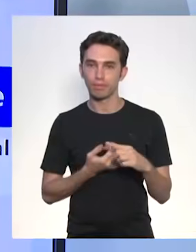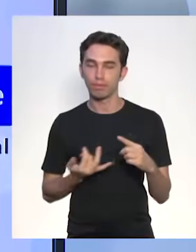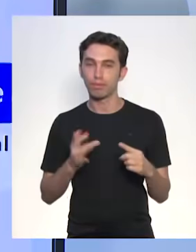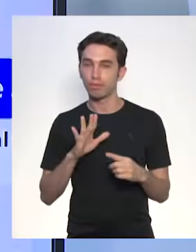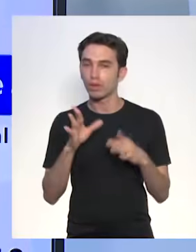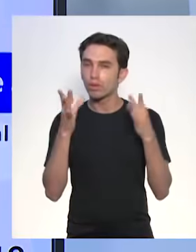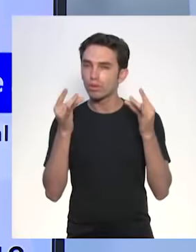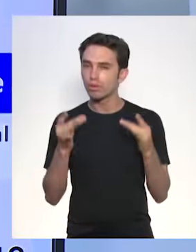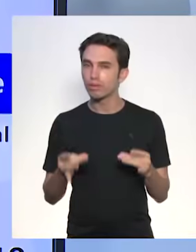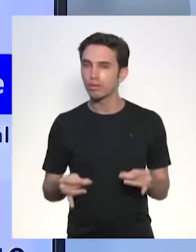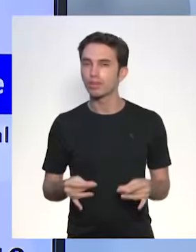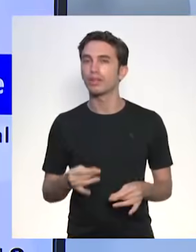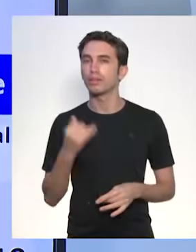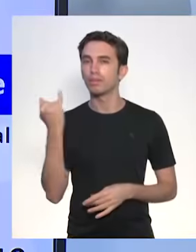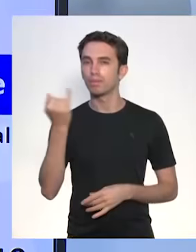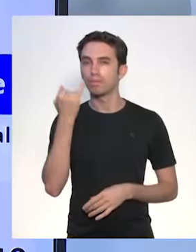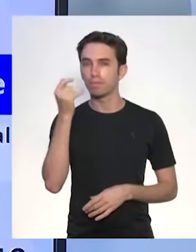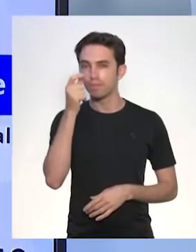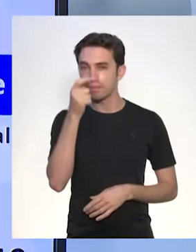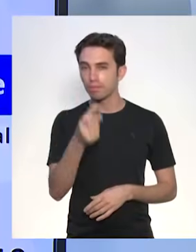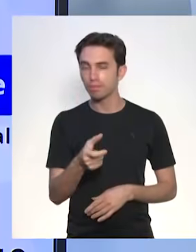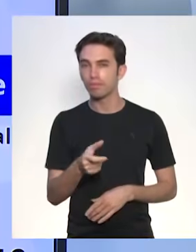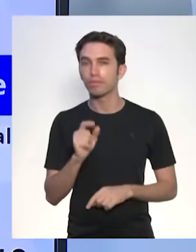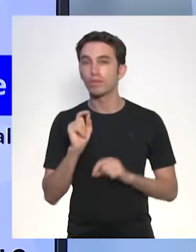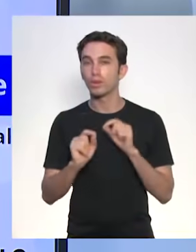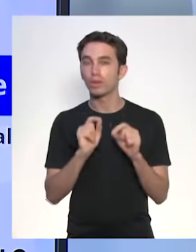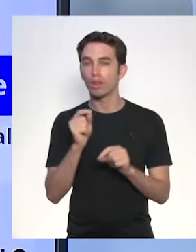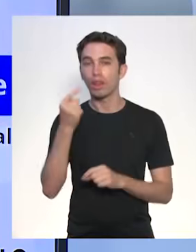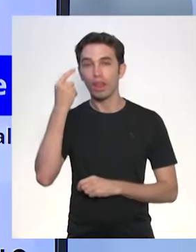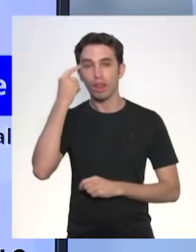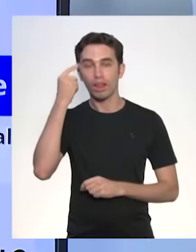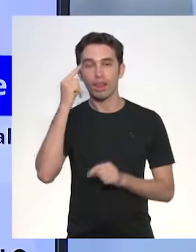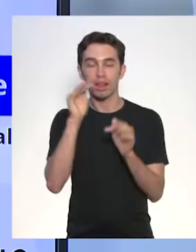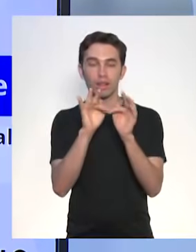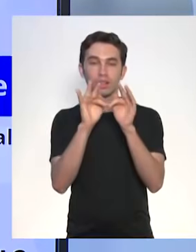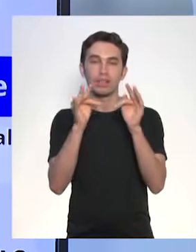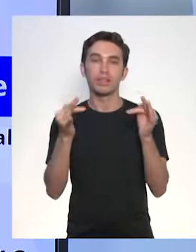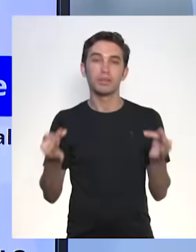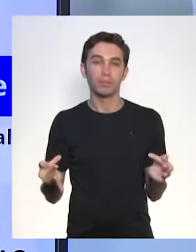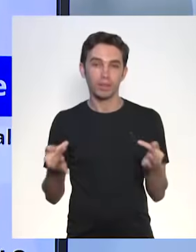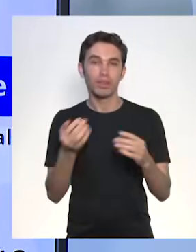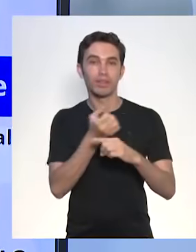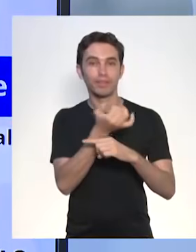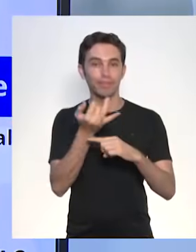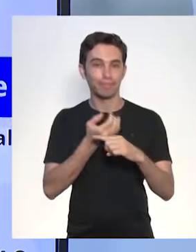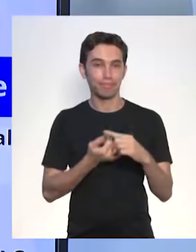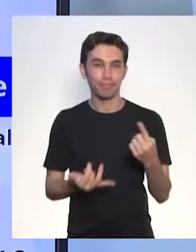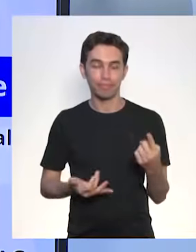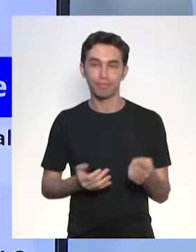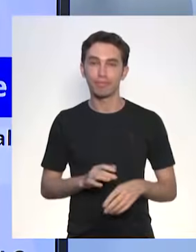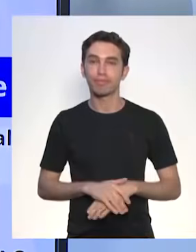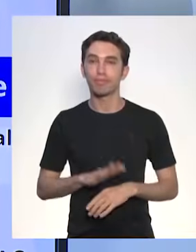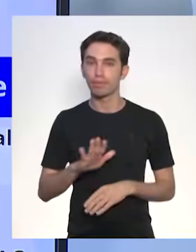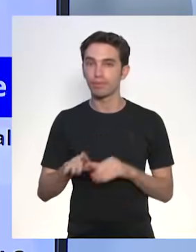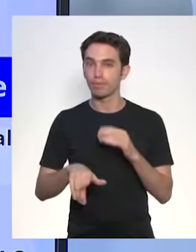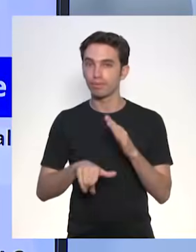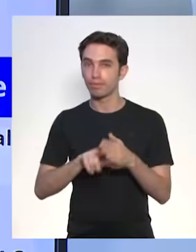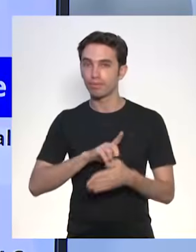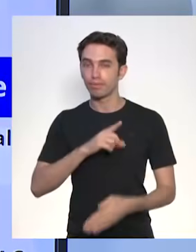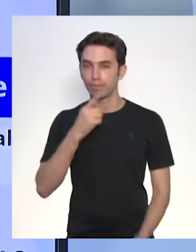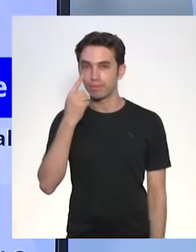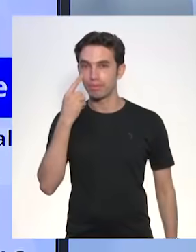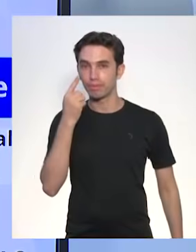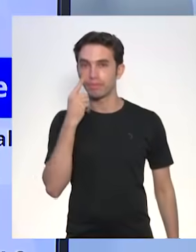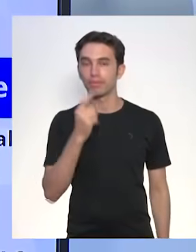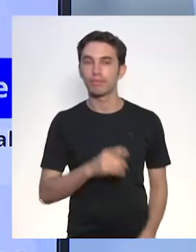super, super interessante, que é a ideia da simplificação de fração. Mas antes, vamos dar uma olhadinha aí